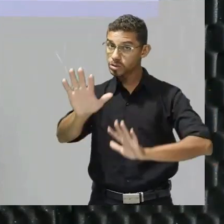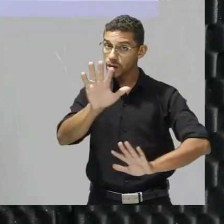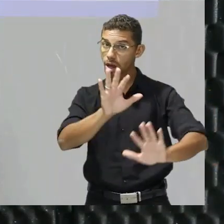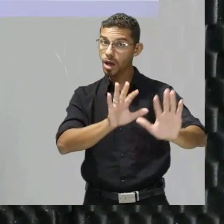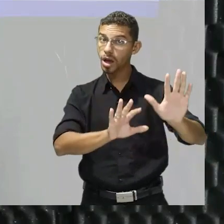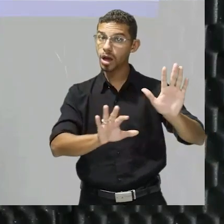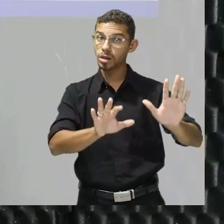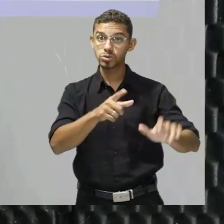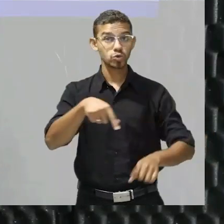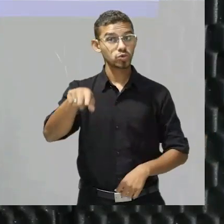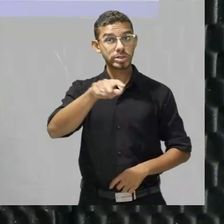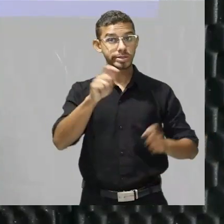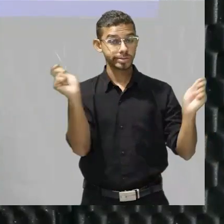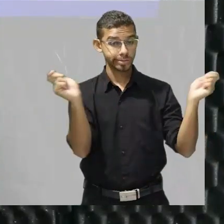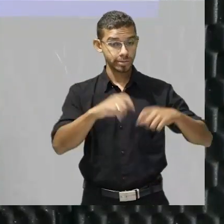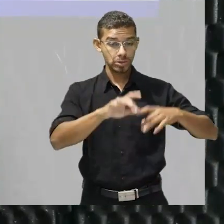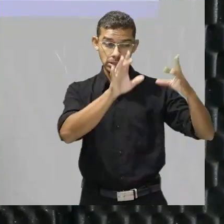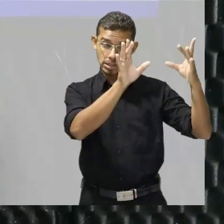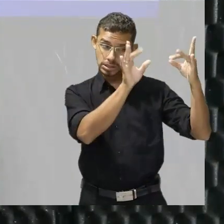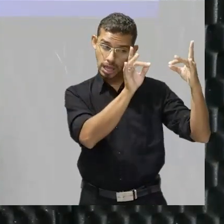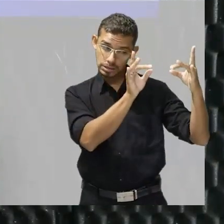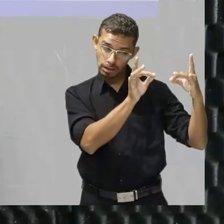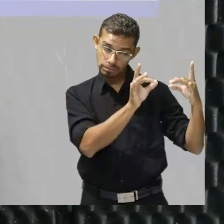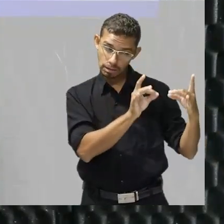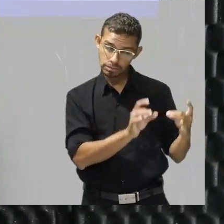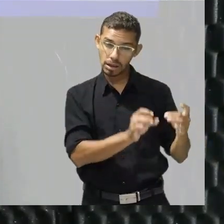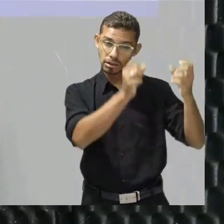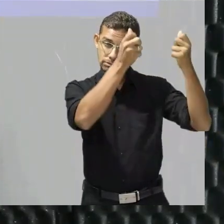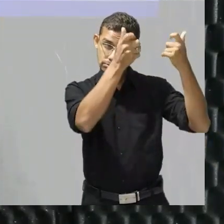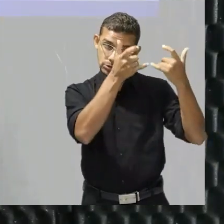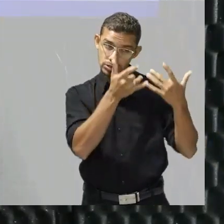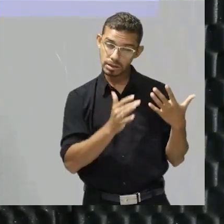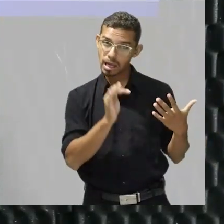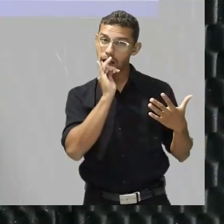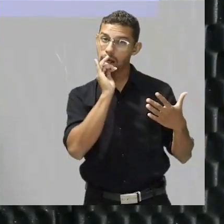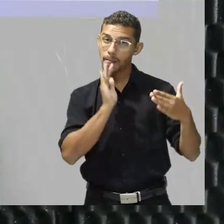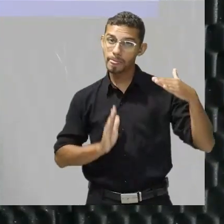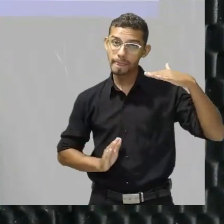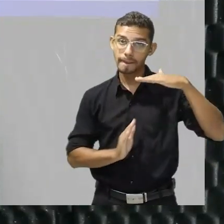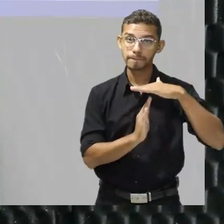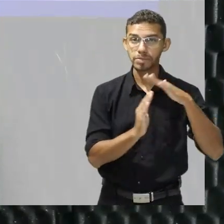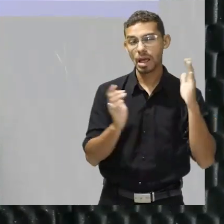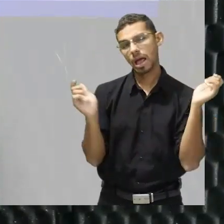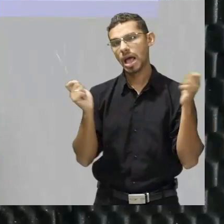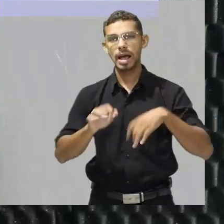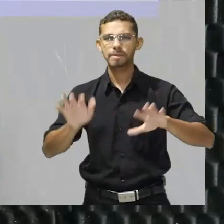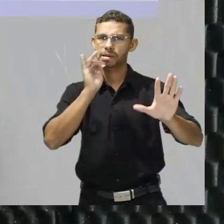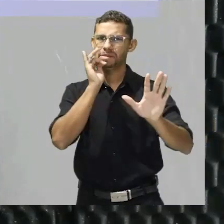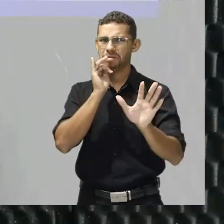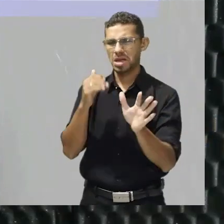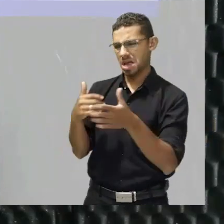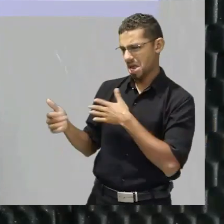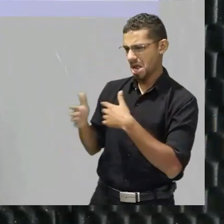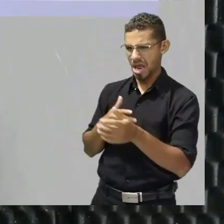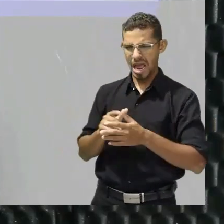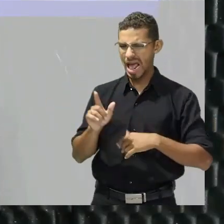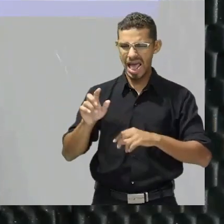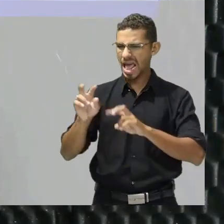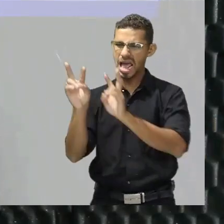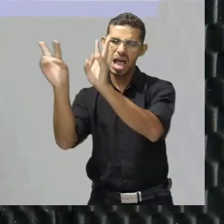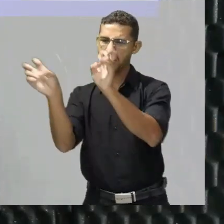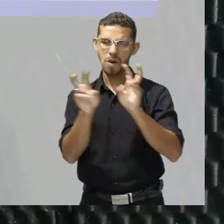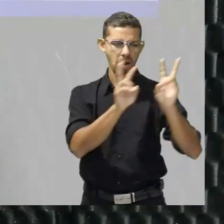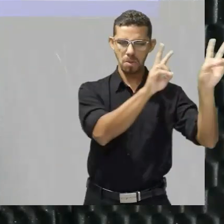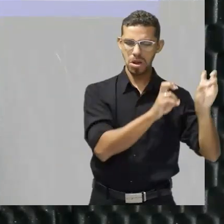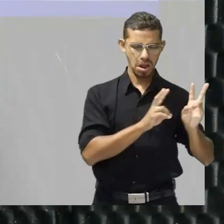Vocês precisam especificar essas ideias Vocês precisam limitar Não adianta ficar aí atirando para todos os lados